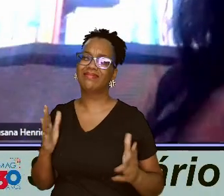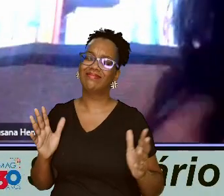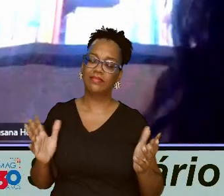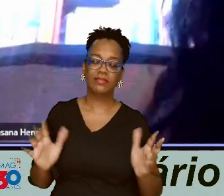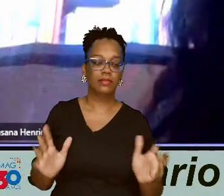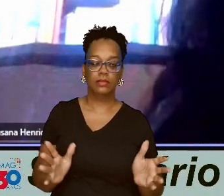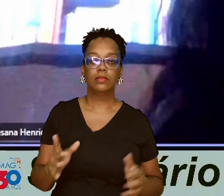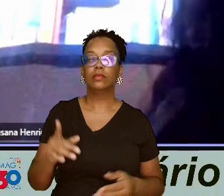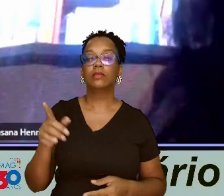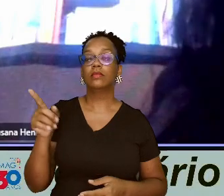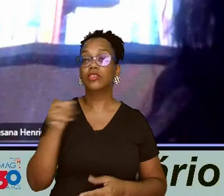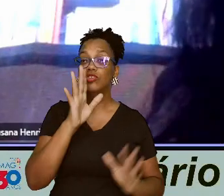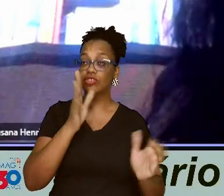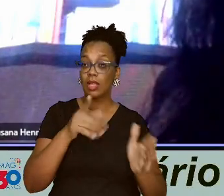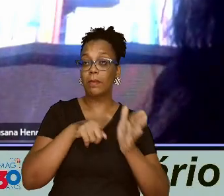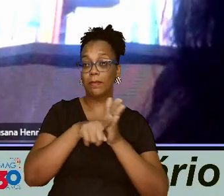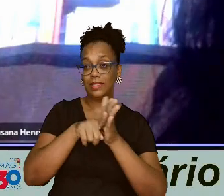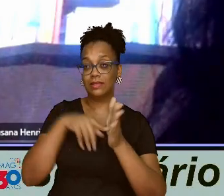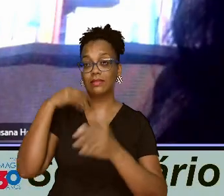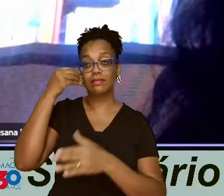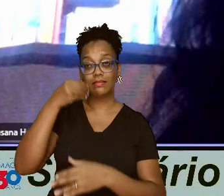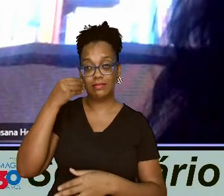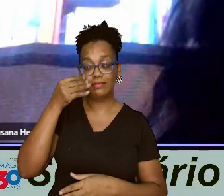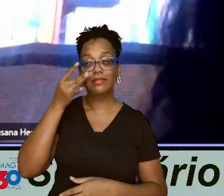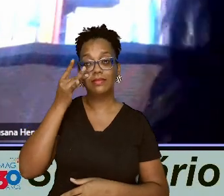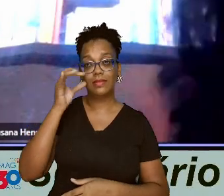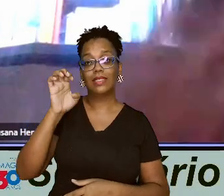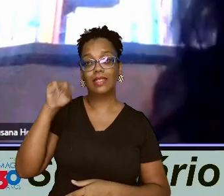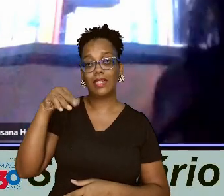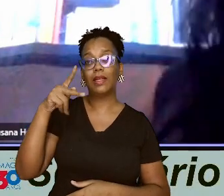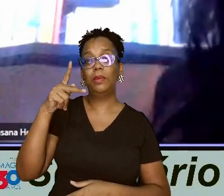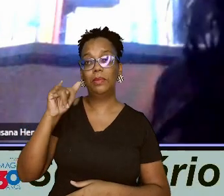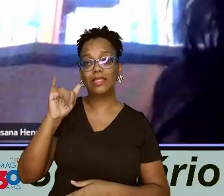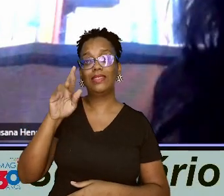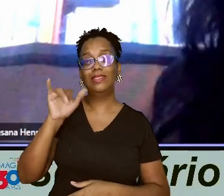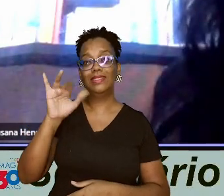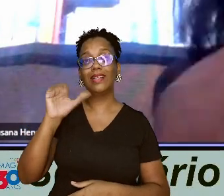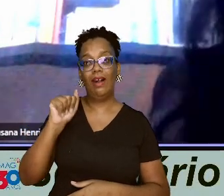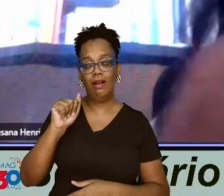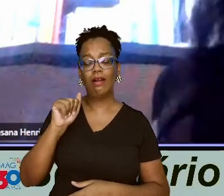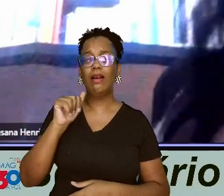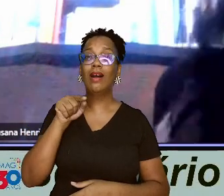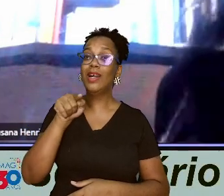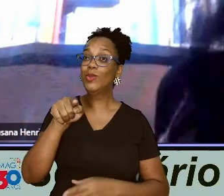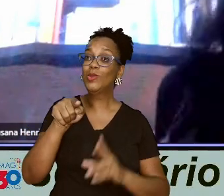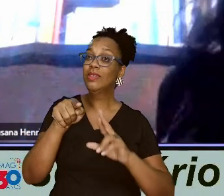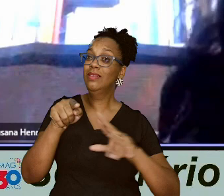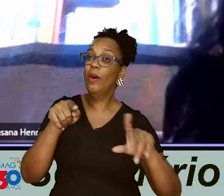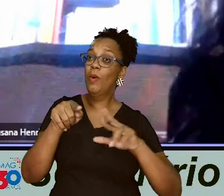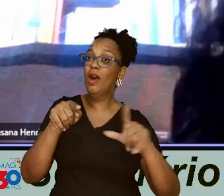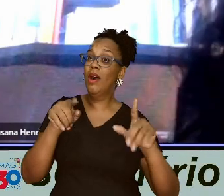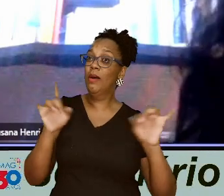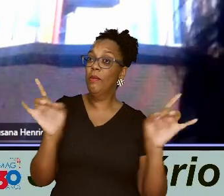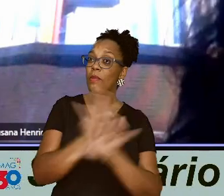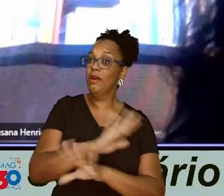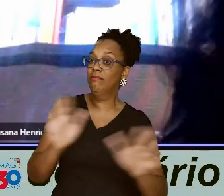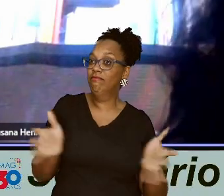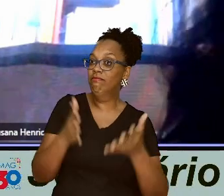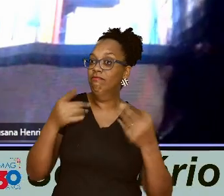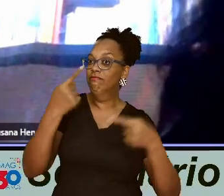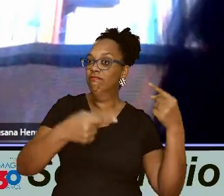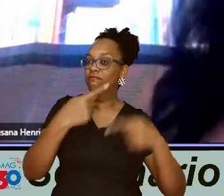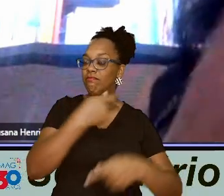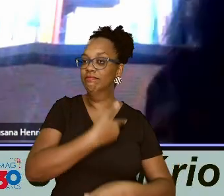quem já faz pesquisa empírica, né? Isso não é um dado suficiente para se motivar uma política pública.